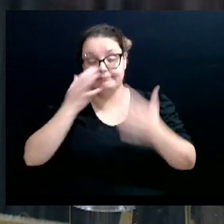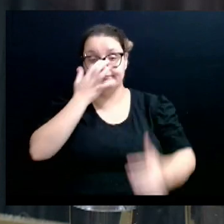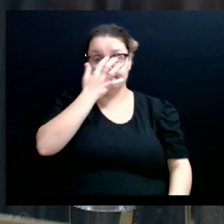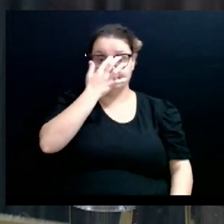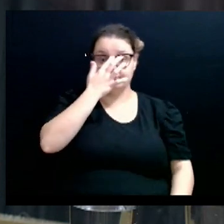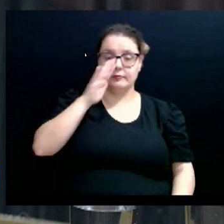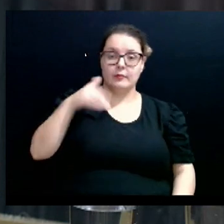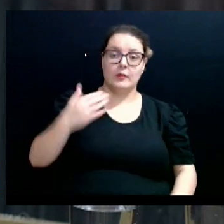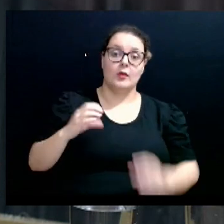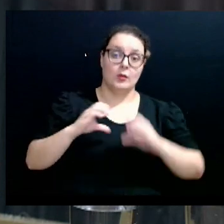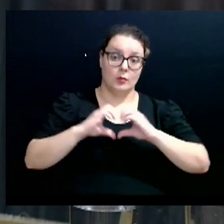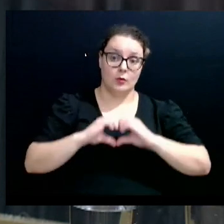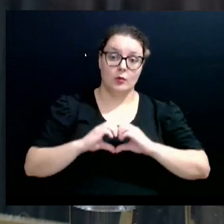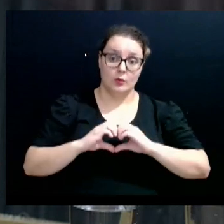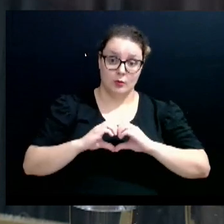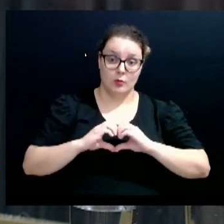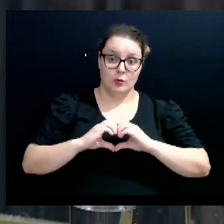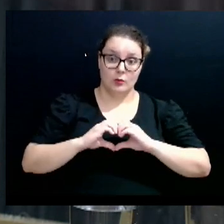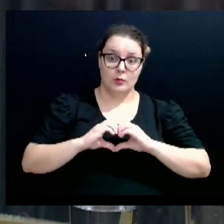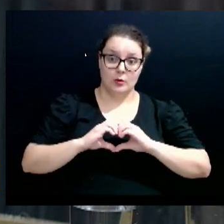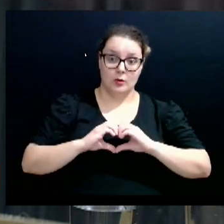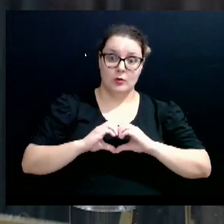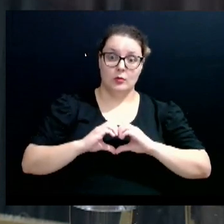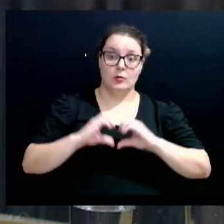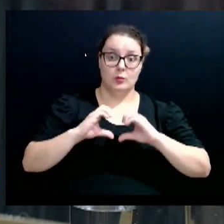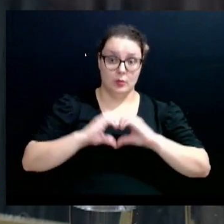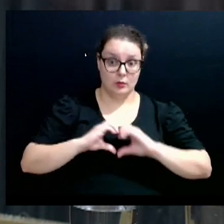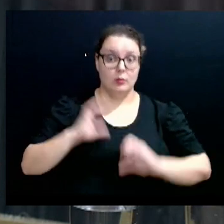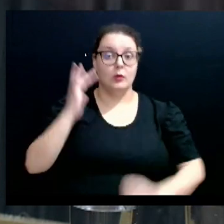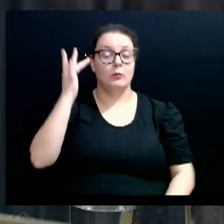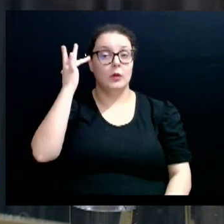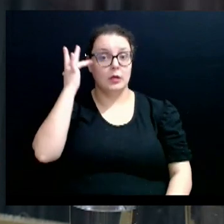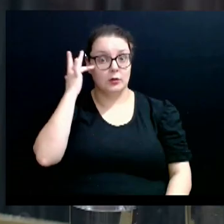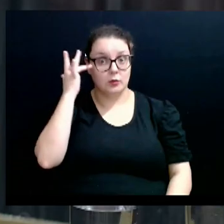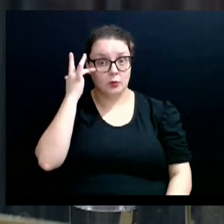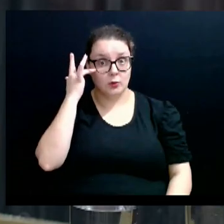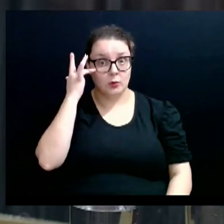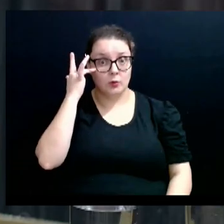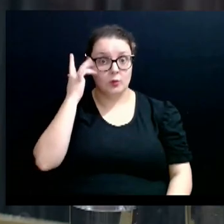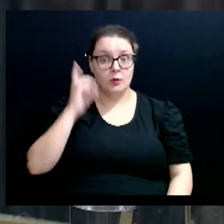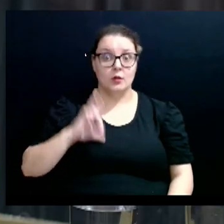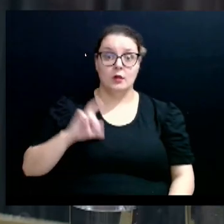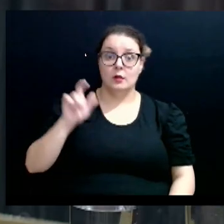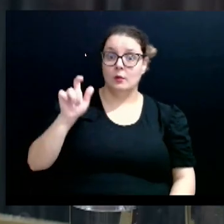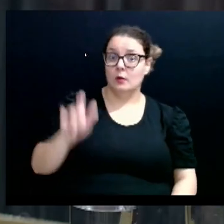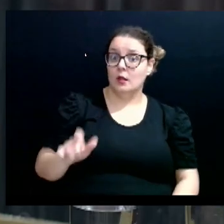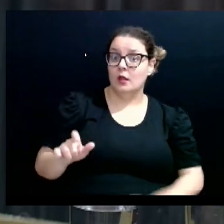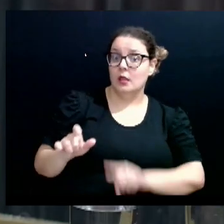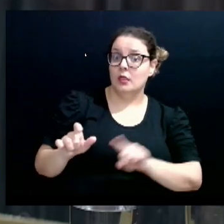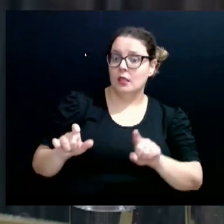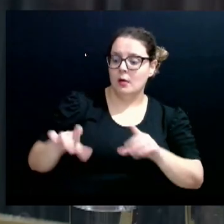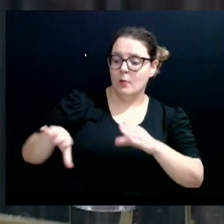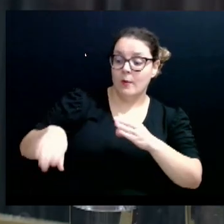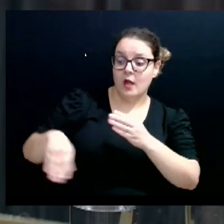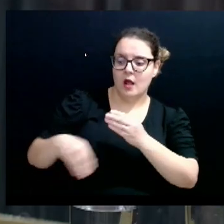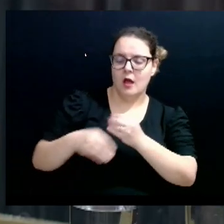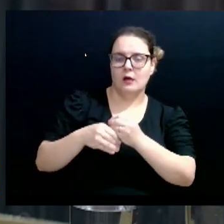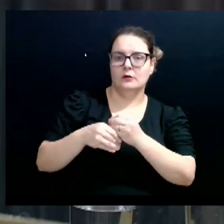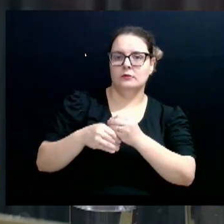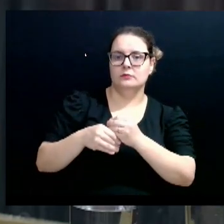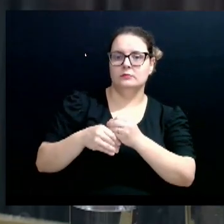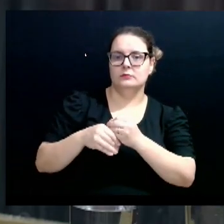ama, o amor maduro, você tem o outro não para complementar ou não para